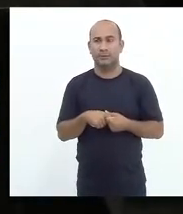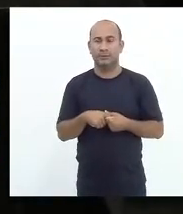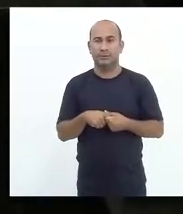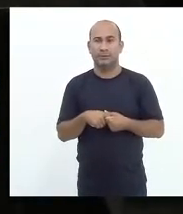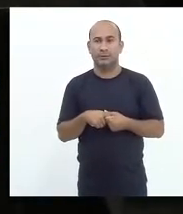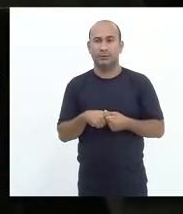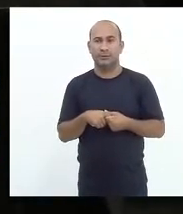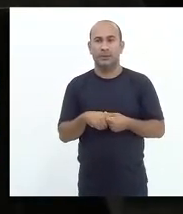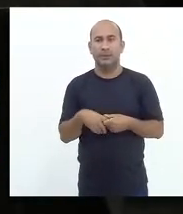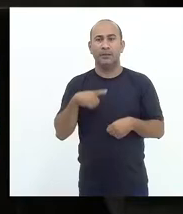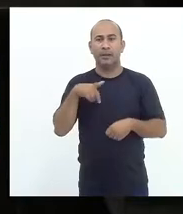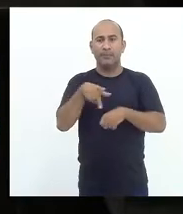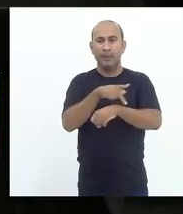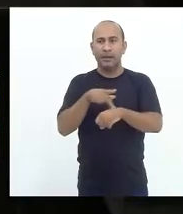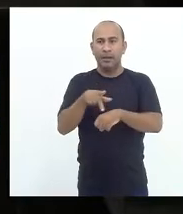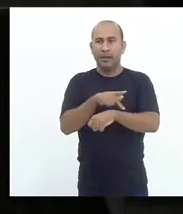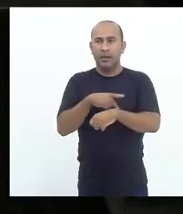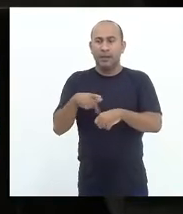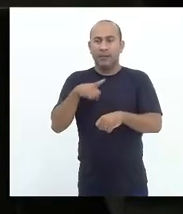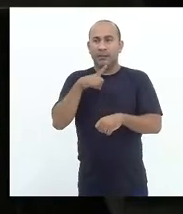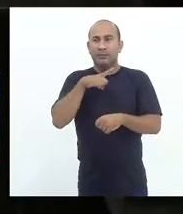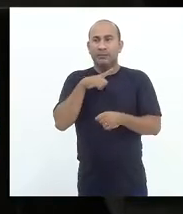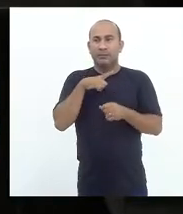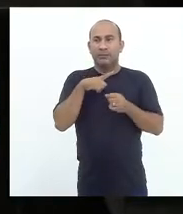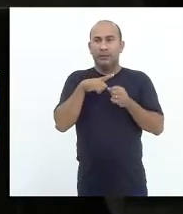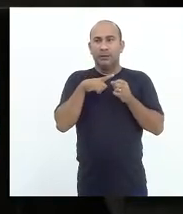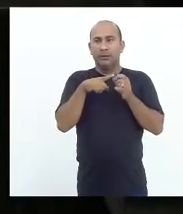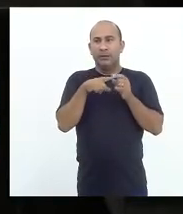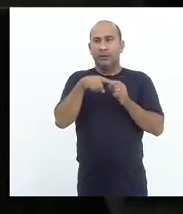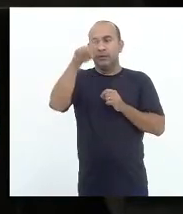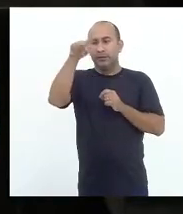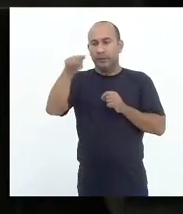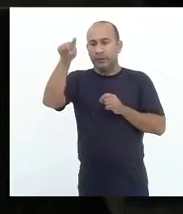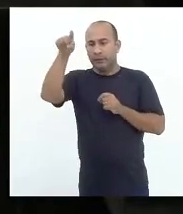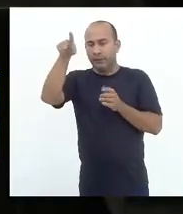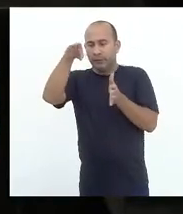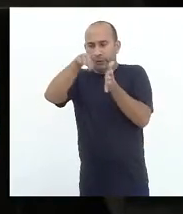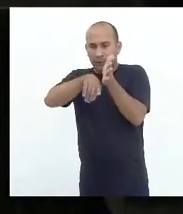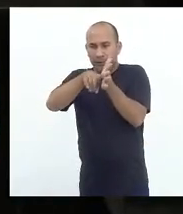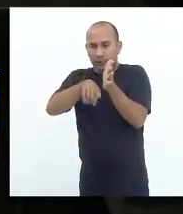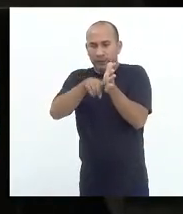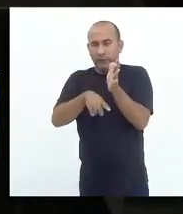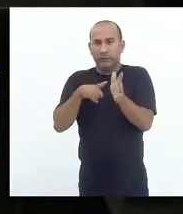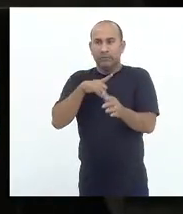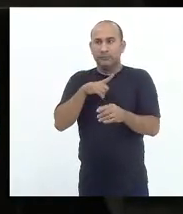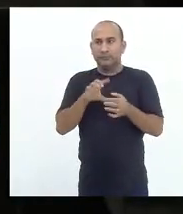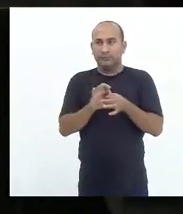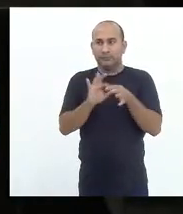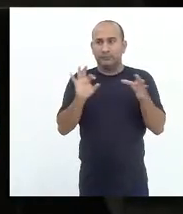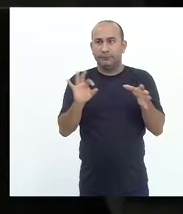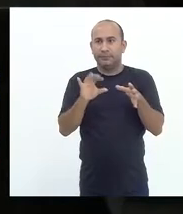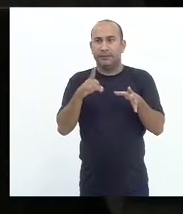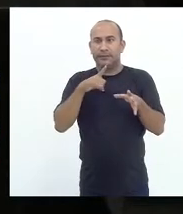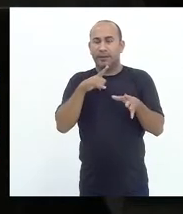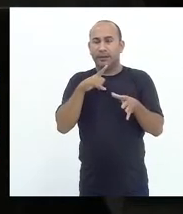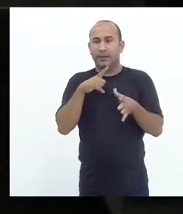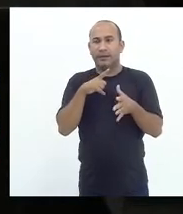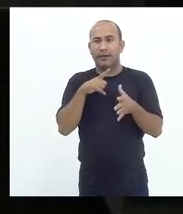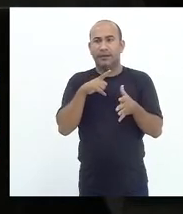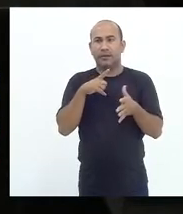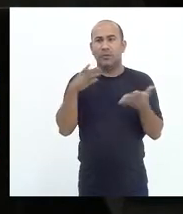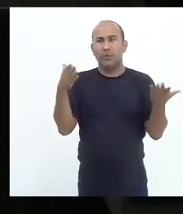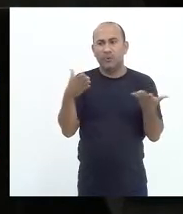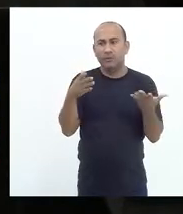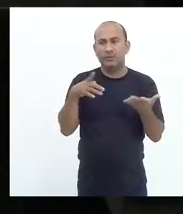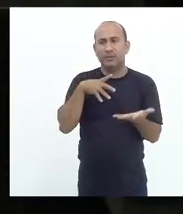europeu, um país que teve uma baixíssima taxa de imunização e agora está enfrentando uma onda novamente, uma vaga